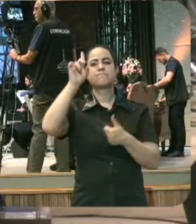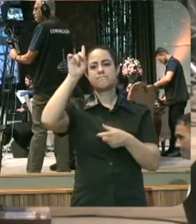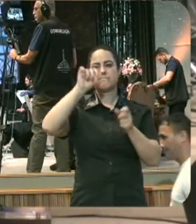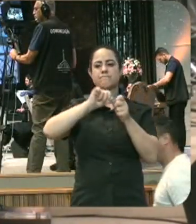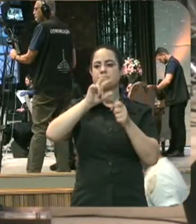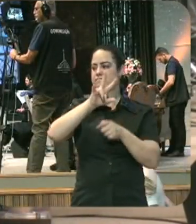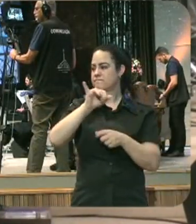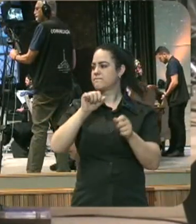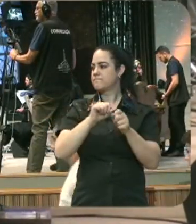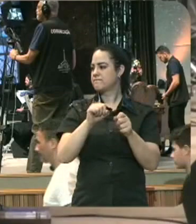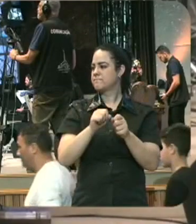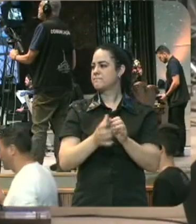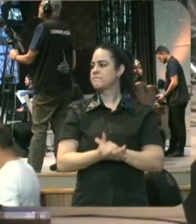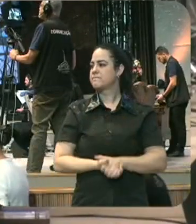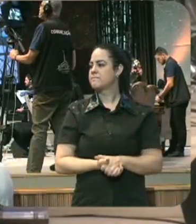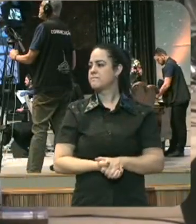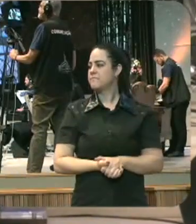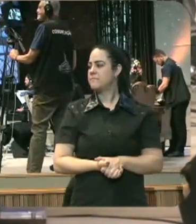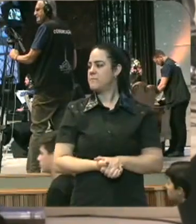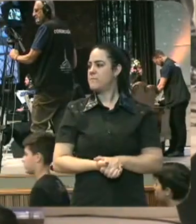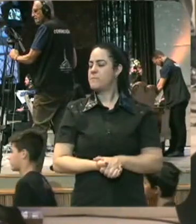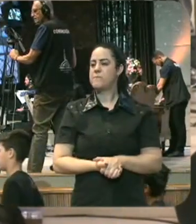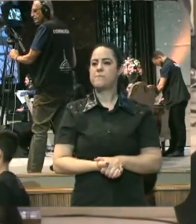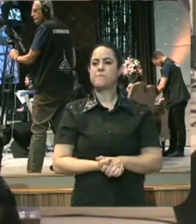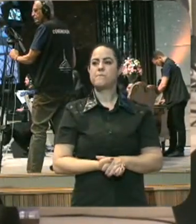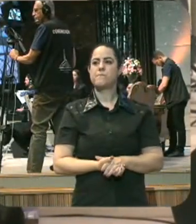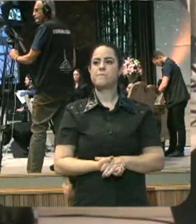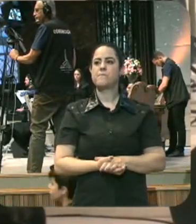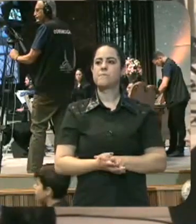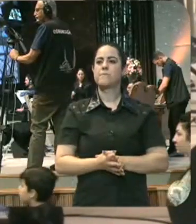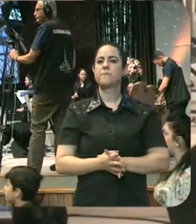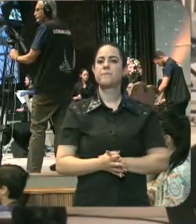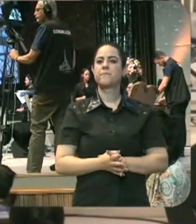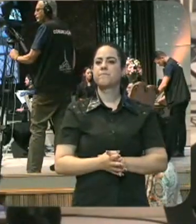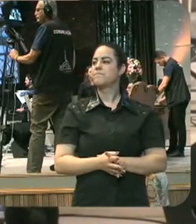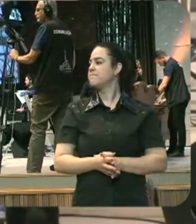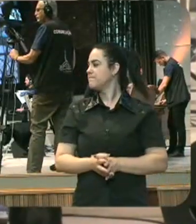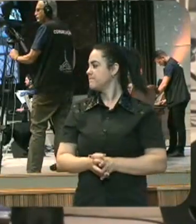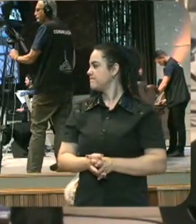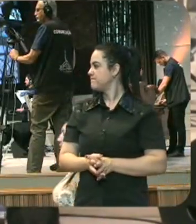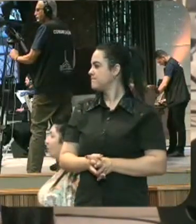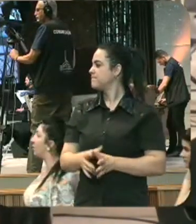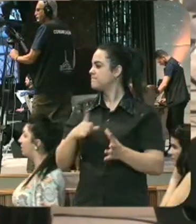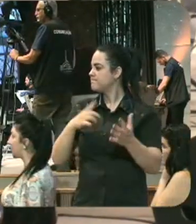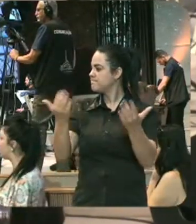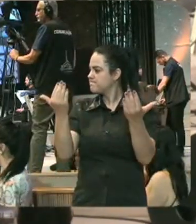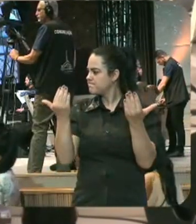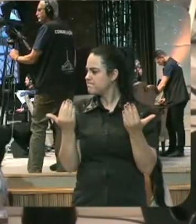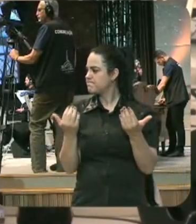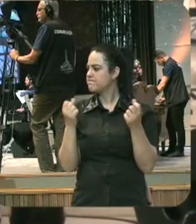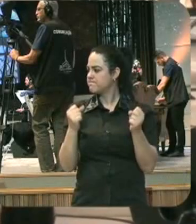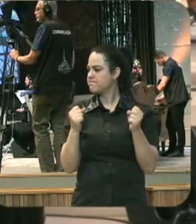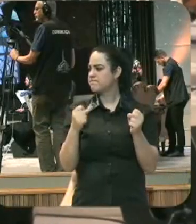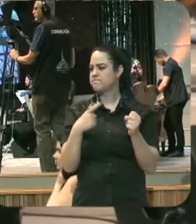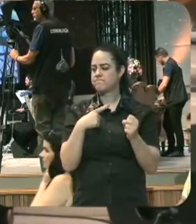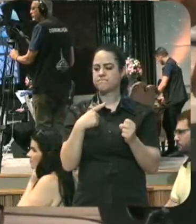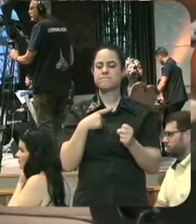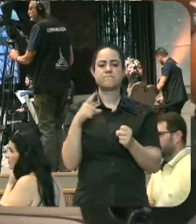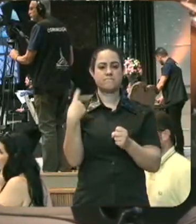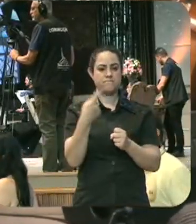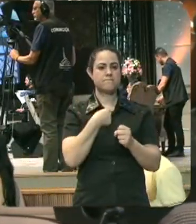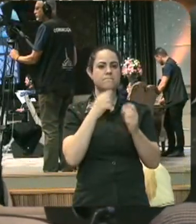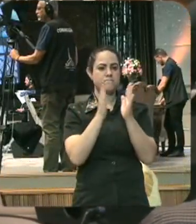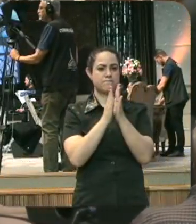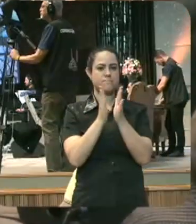Vem um pouquinho mais para frente aqui, queridos, tem gente querendo chegar, e eu queria acolher essas pessoas. Isso, pode vir, isso. E a gente vai